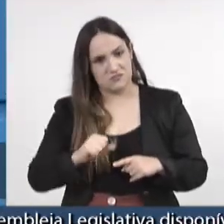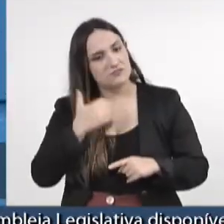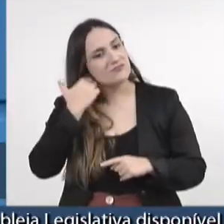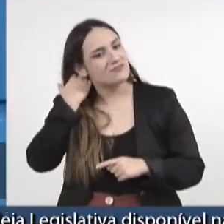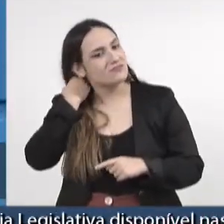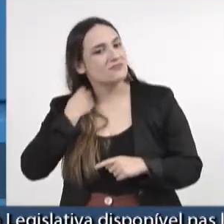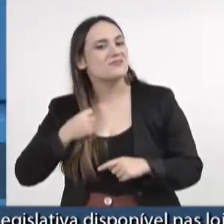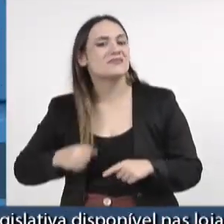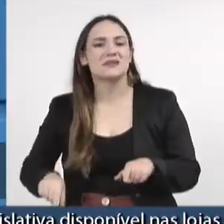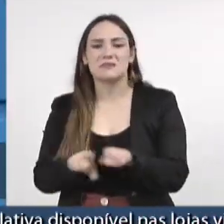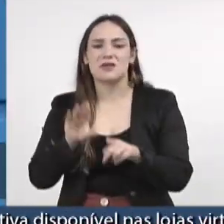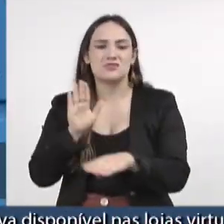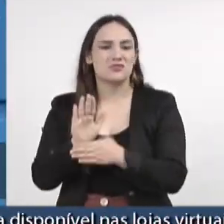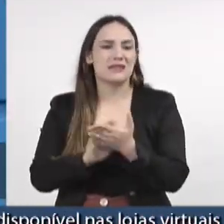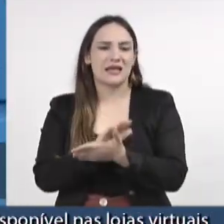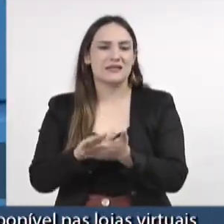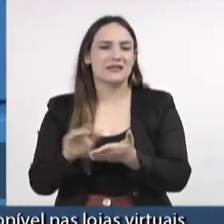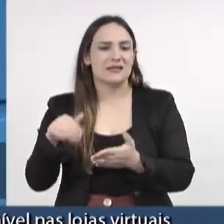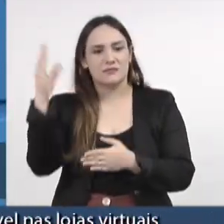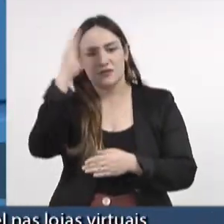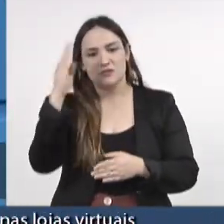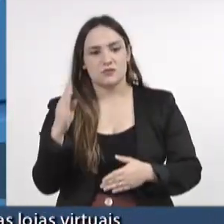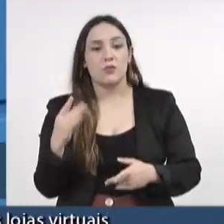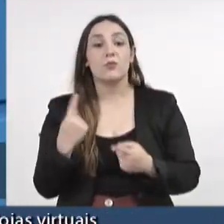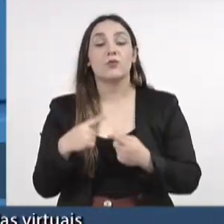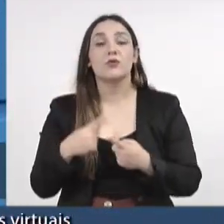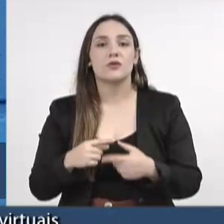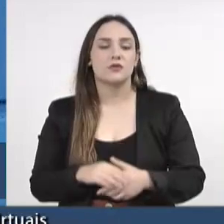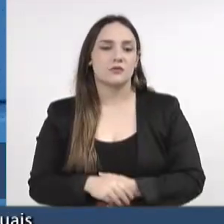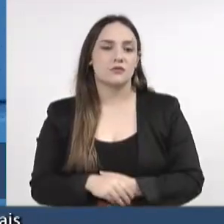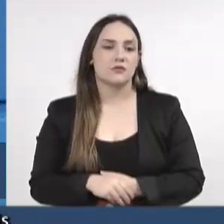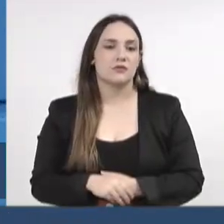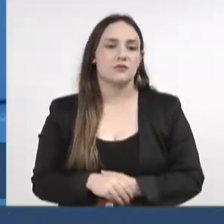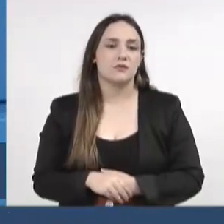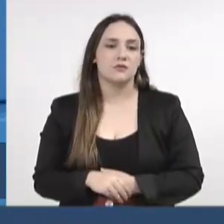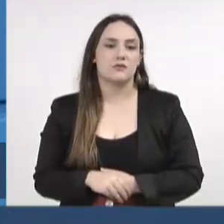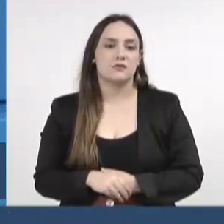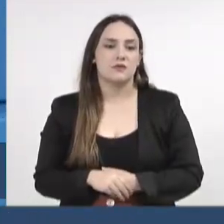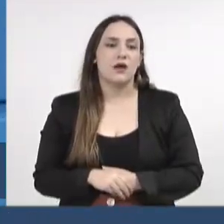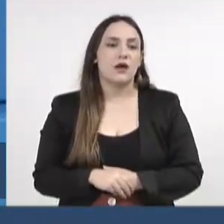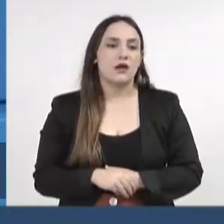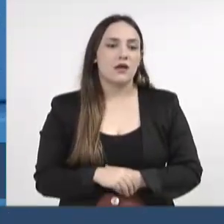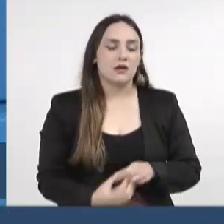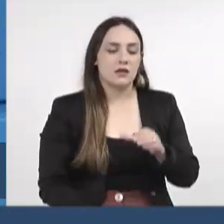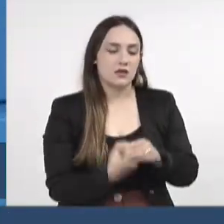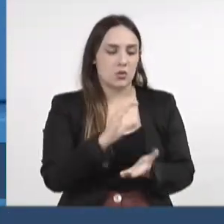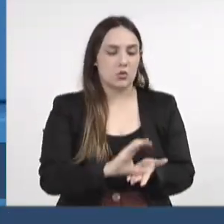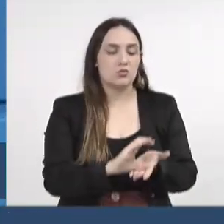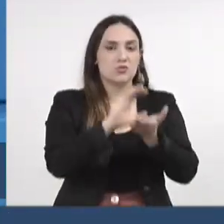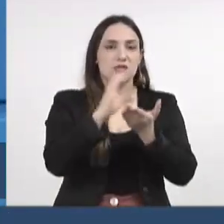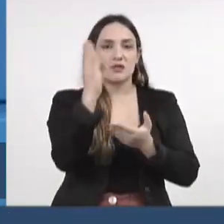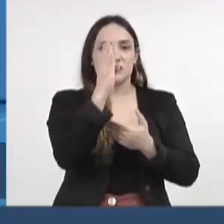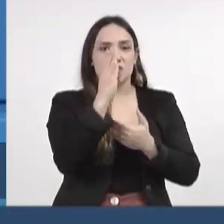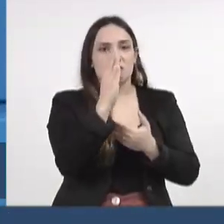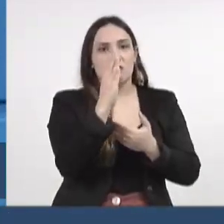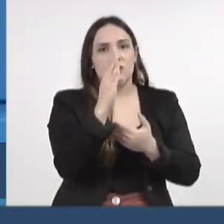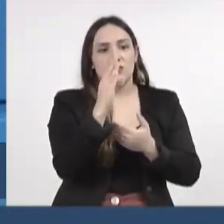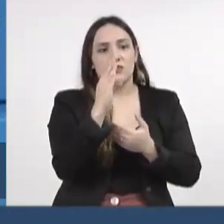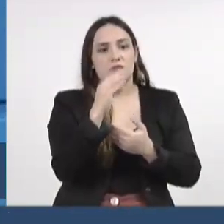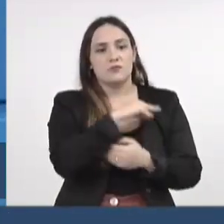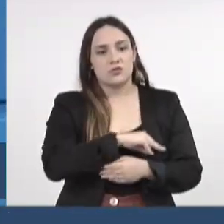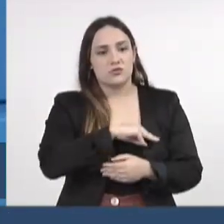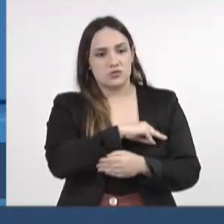Antônio Brandi, que já não está mais no meio de nós. Ele prestou um desserviço para o